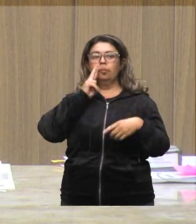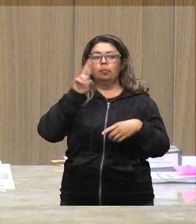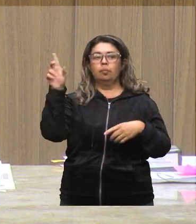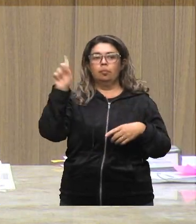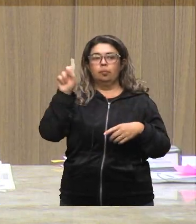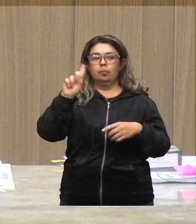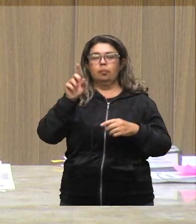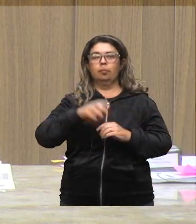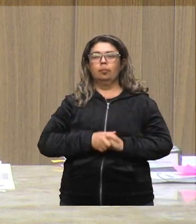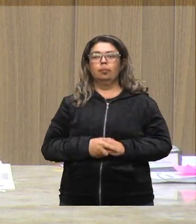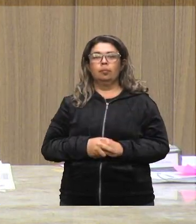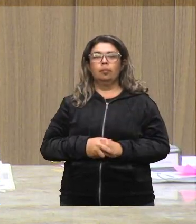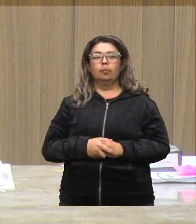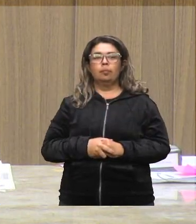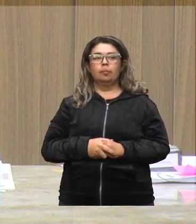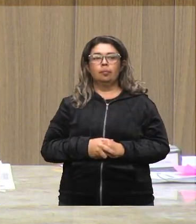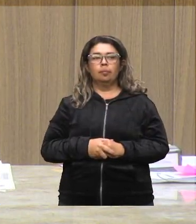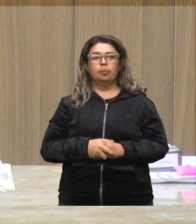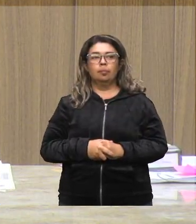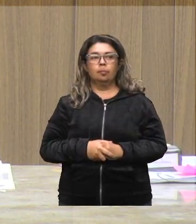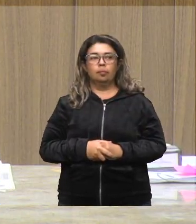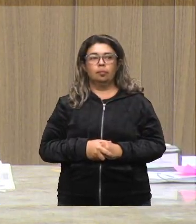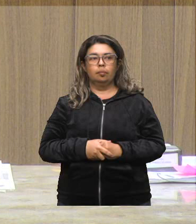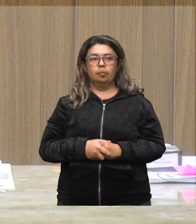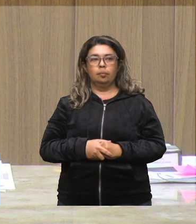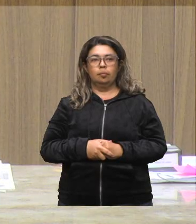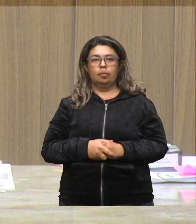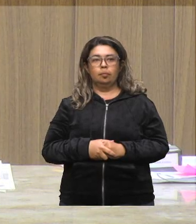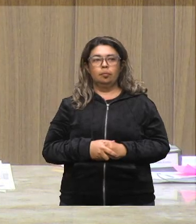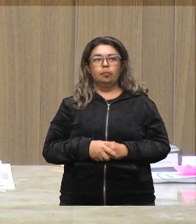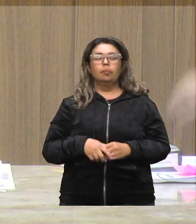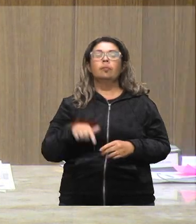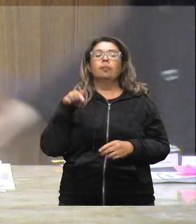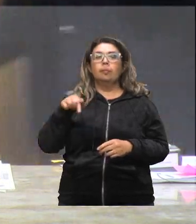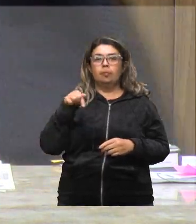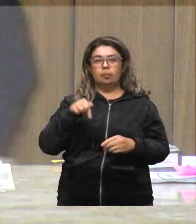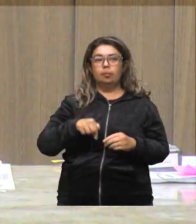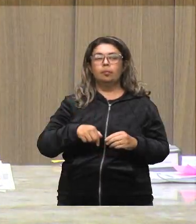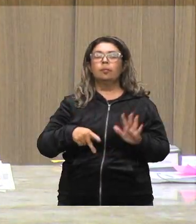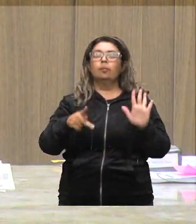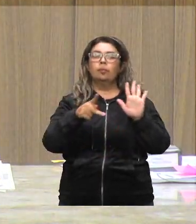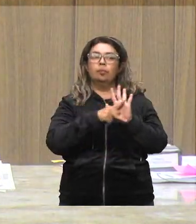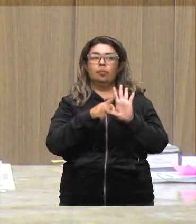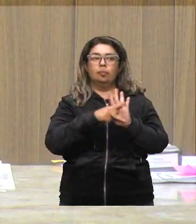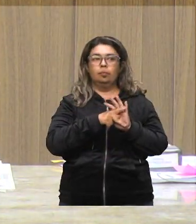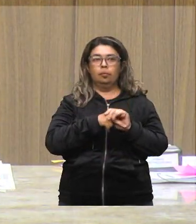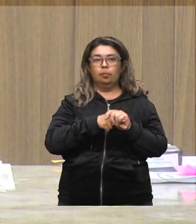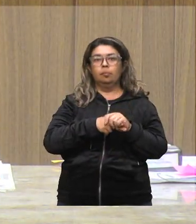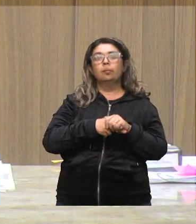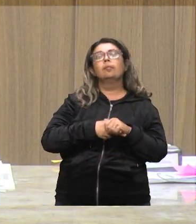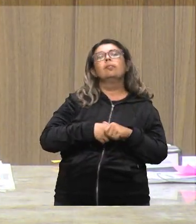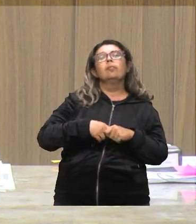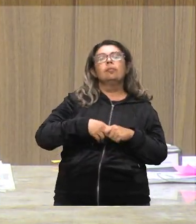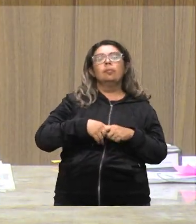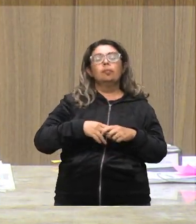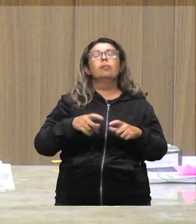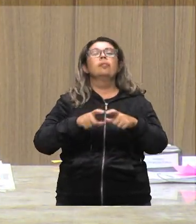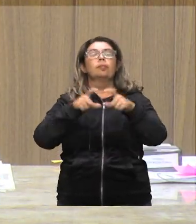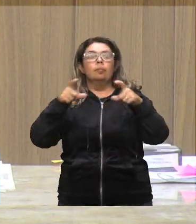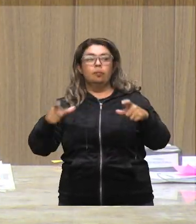contrários, respondam não. Comunico que quórum de votação dessa propositura é de 2/3,